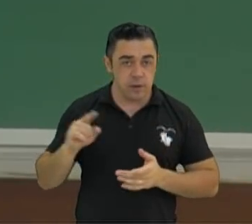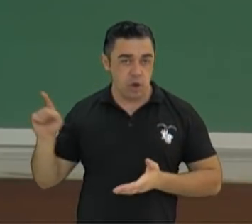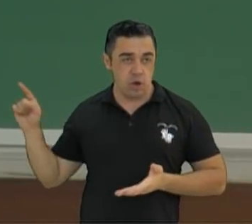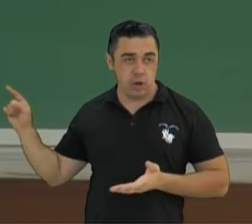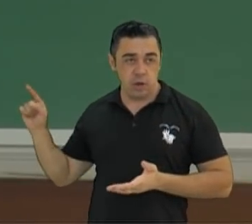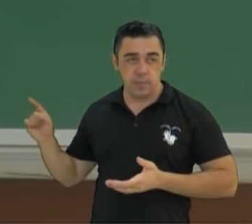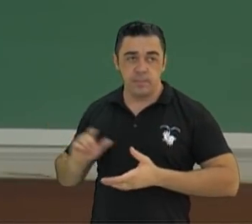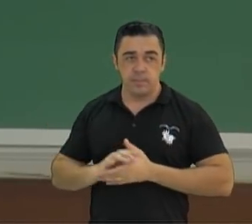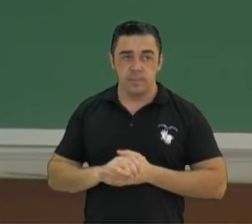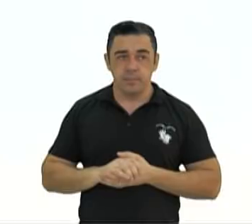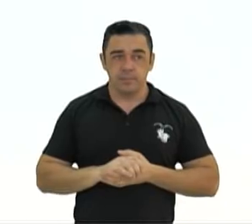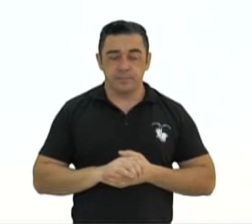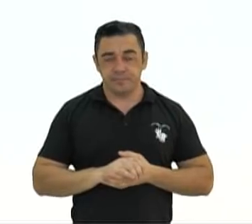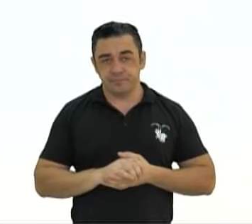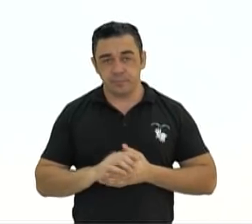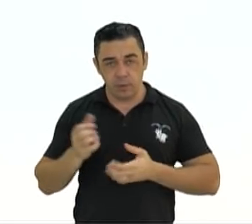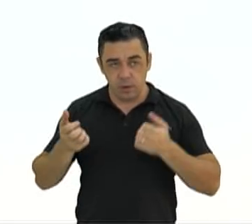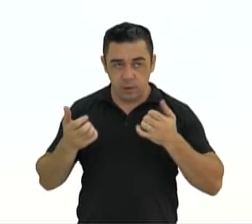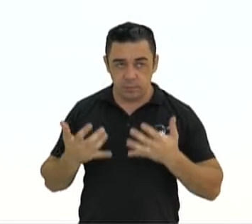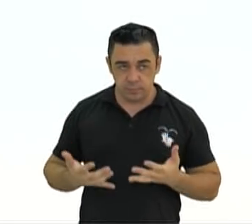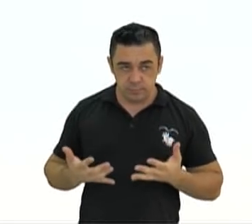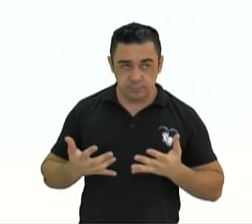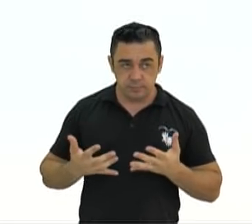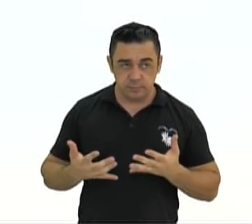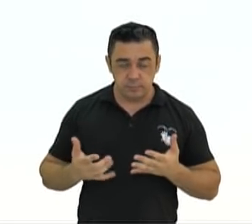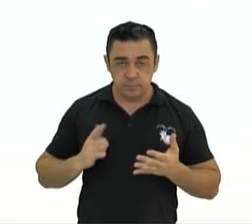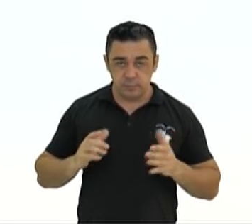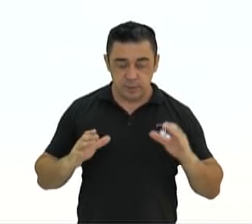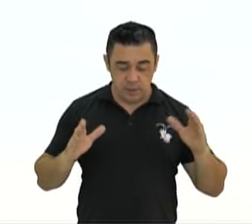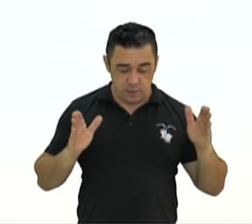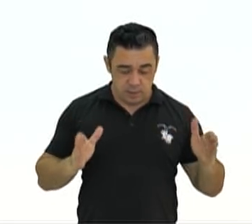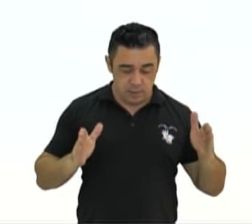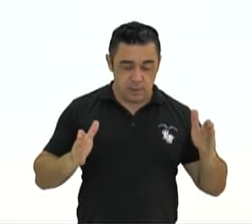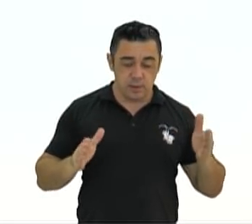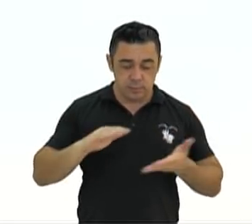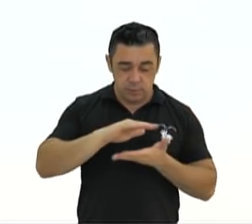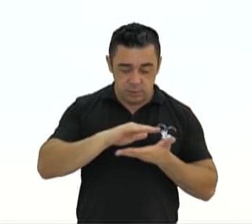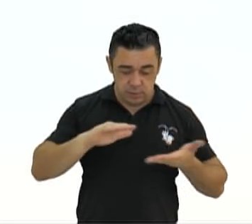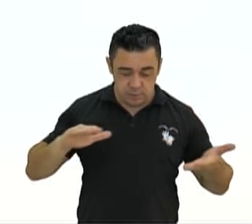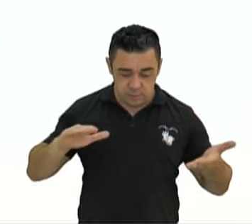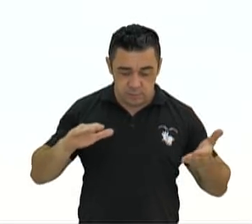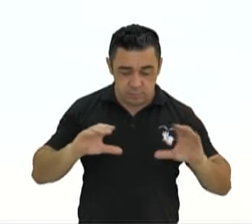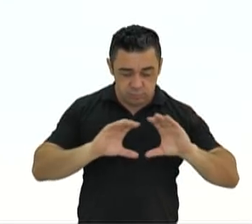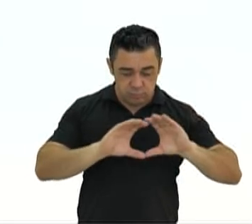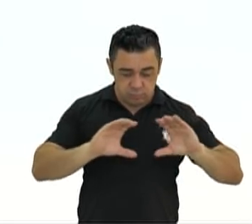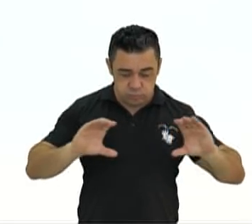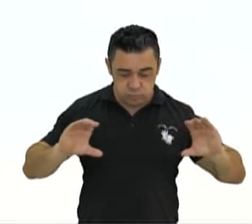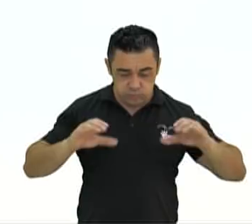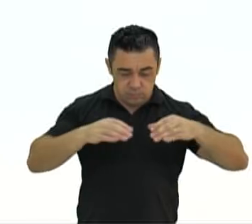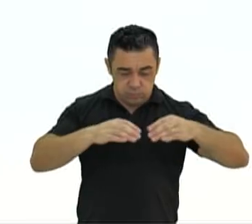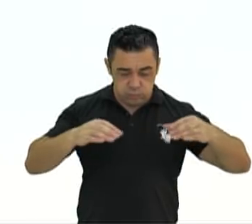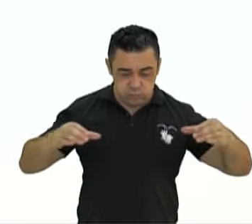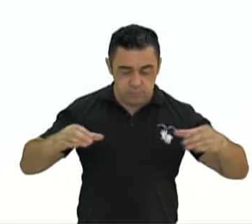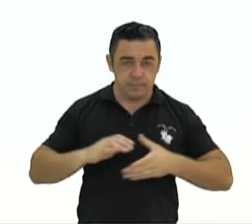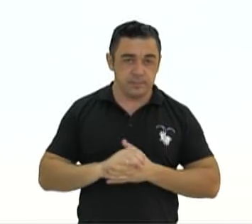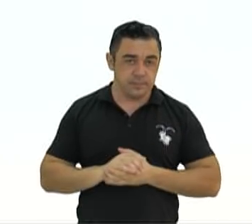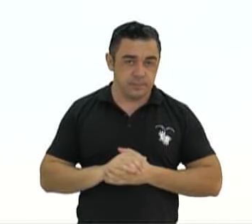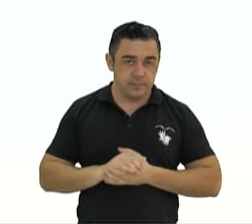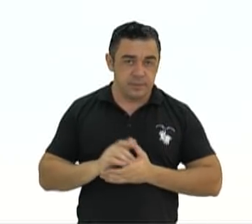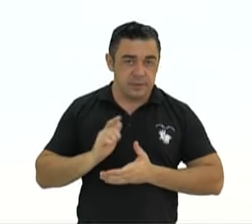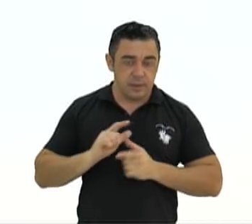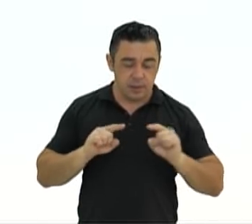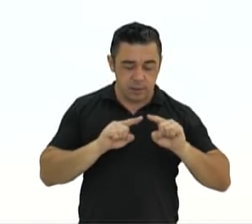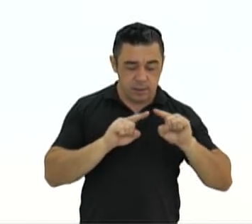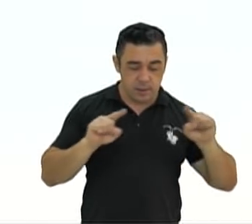olhem aqui, ó. Igual a prof explicou, a nossa caixa ela é formada por retângulos. Os retângulos serão as